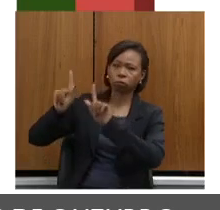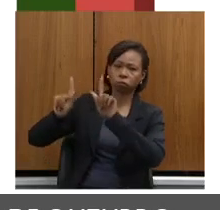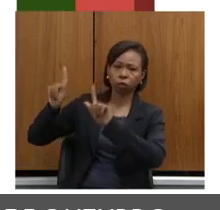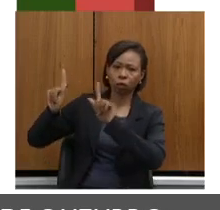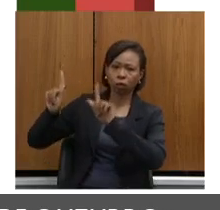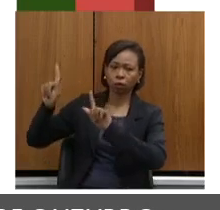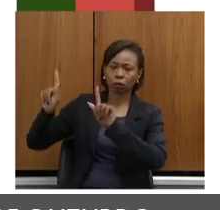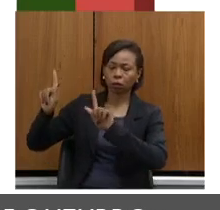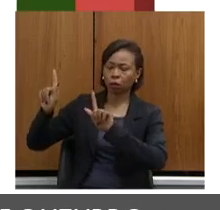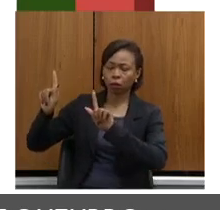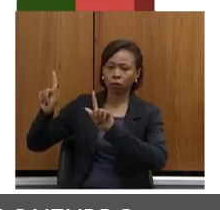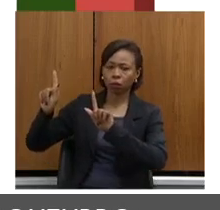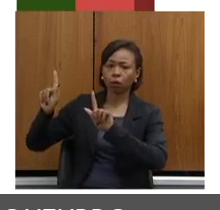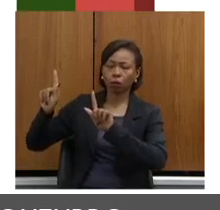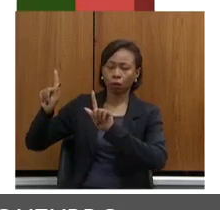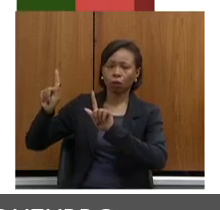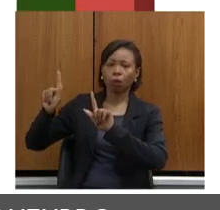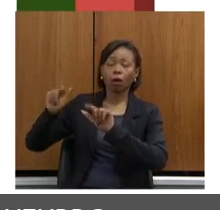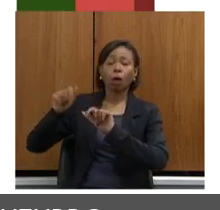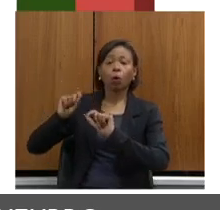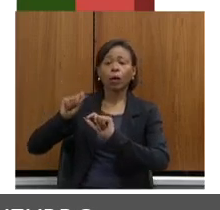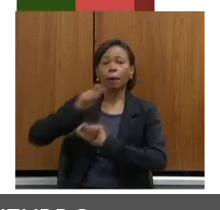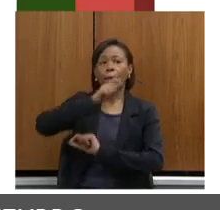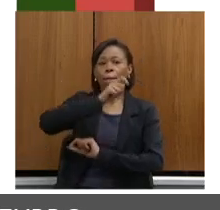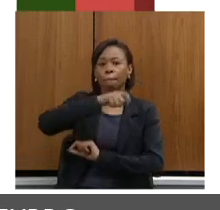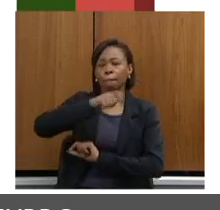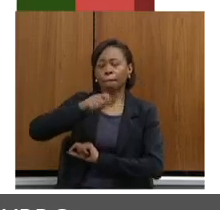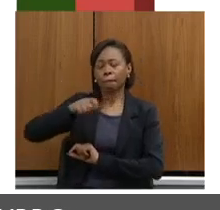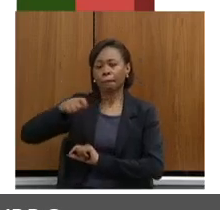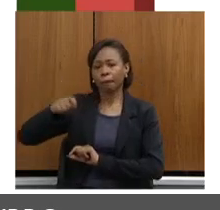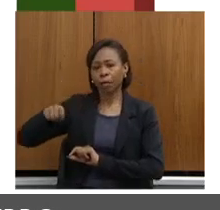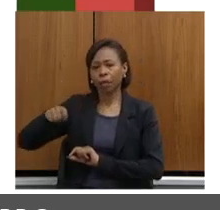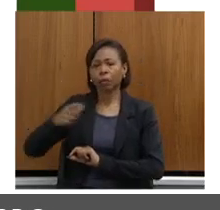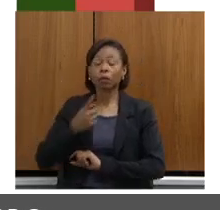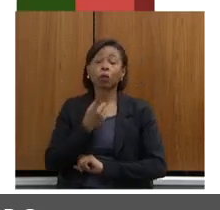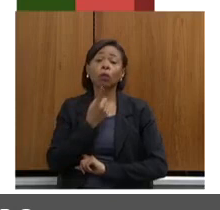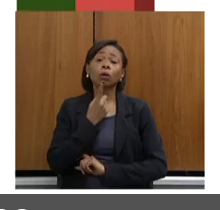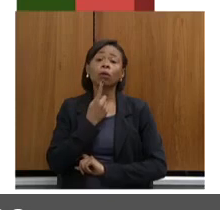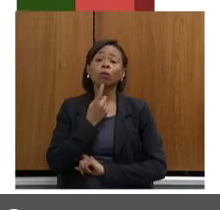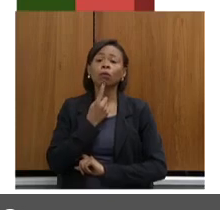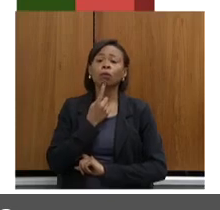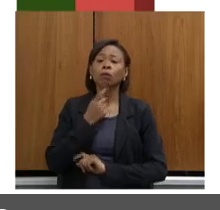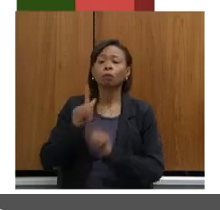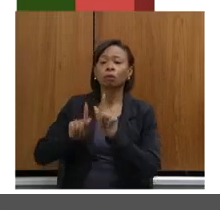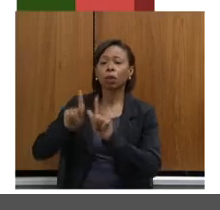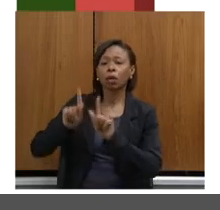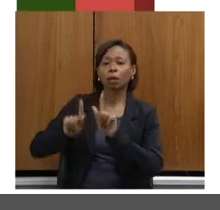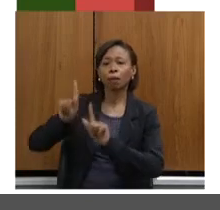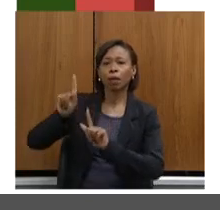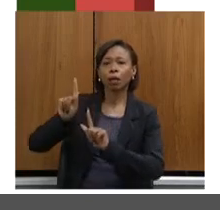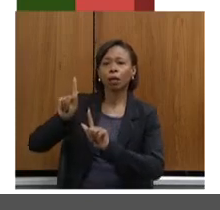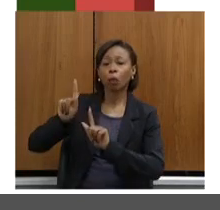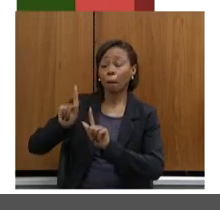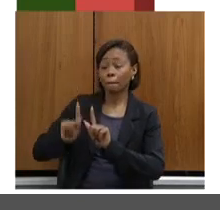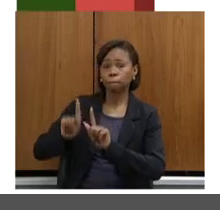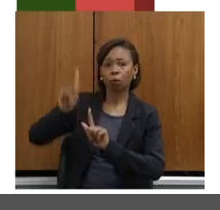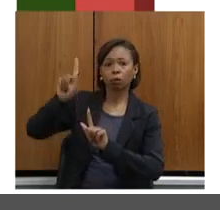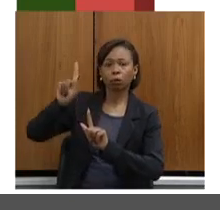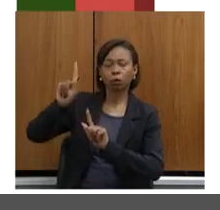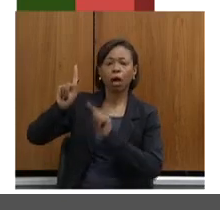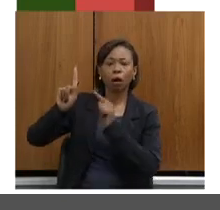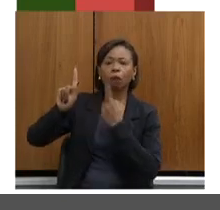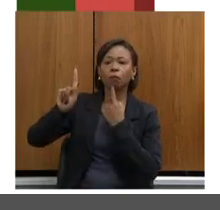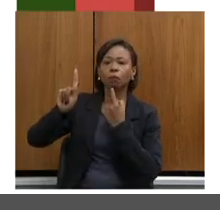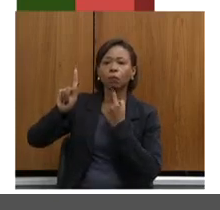né ver o vermelho vermelho está sempre maior do que a verde que foi o ano anterior então